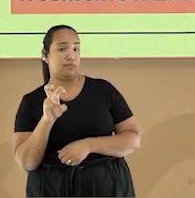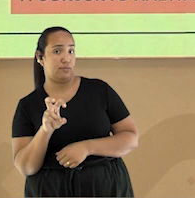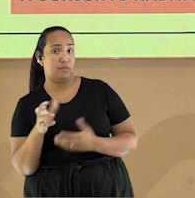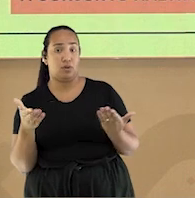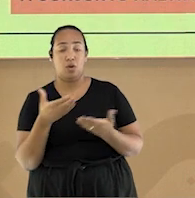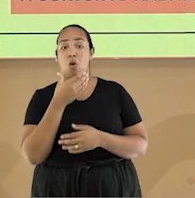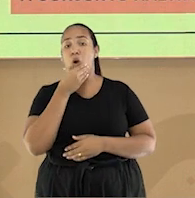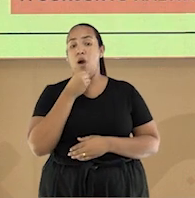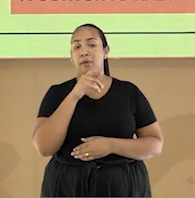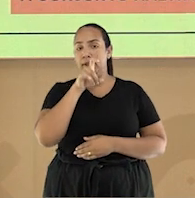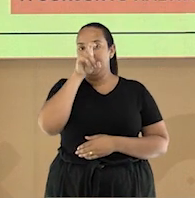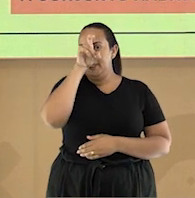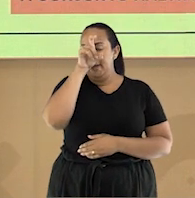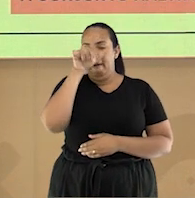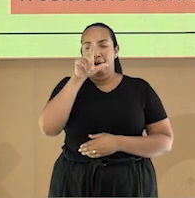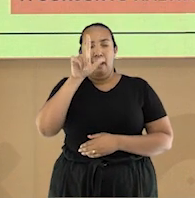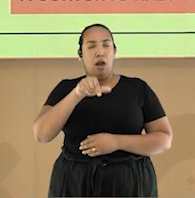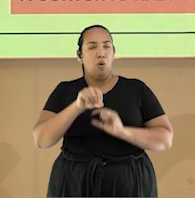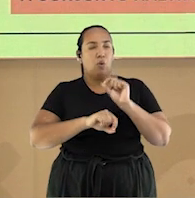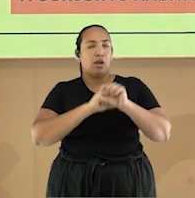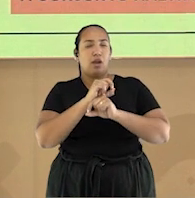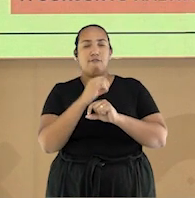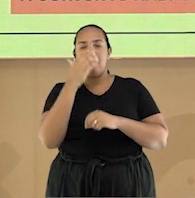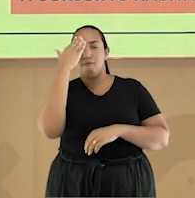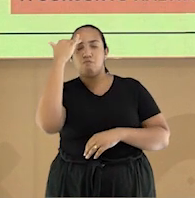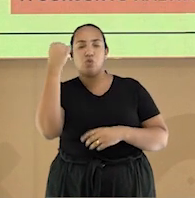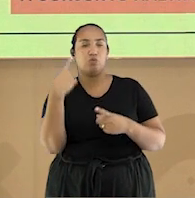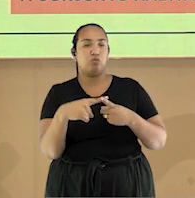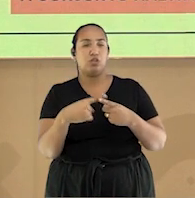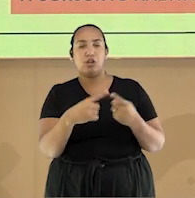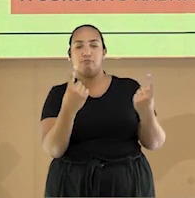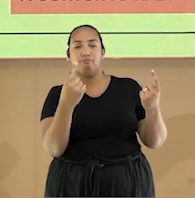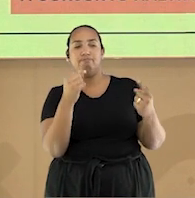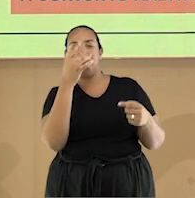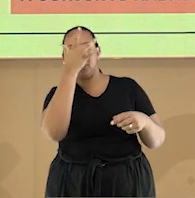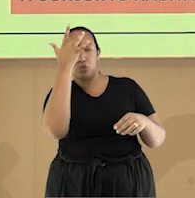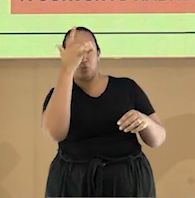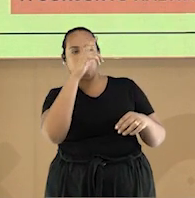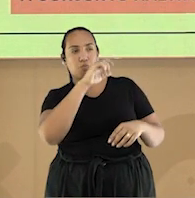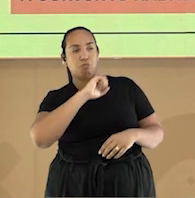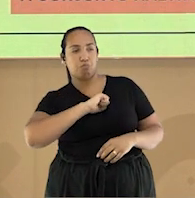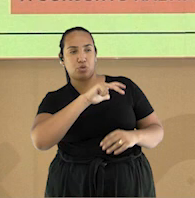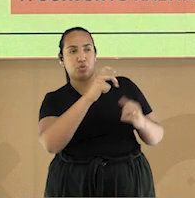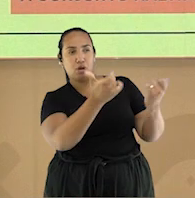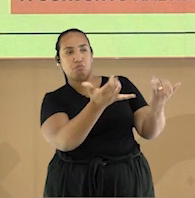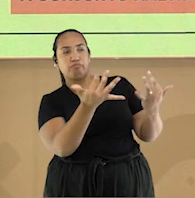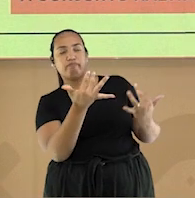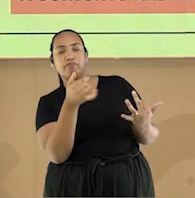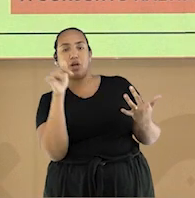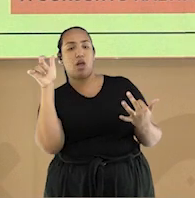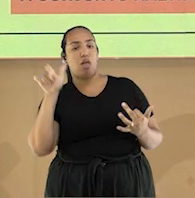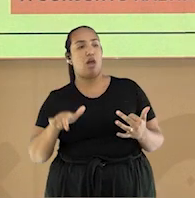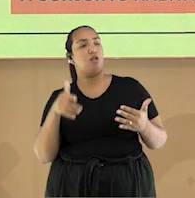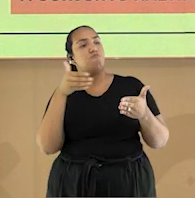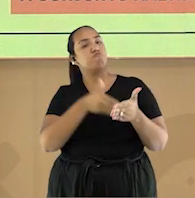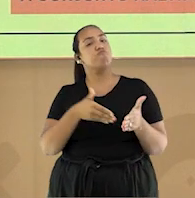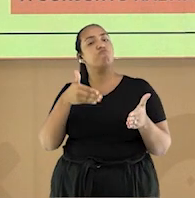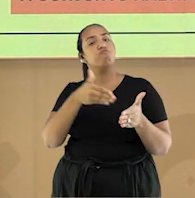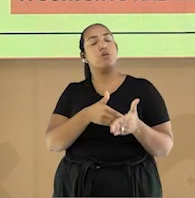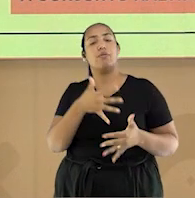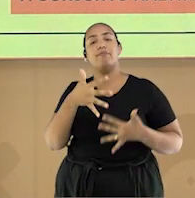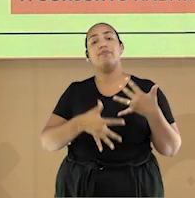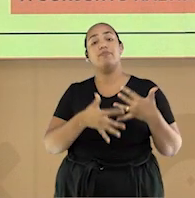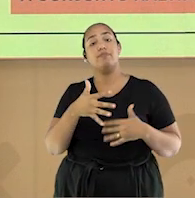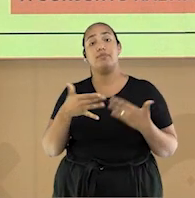ganha notoriedade ao defender o quilombo do ataque das tropas portuguesas. Nessa batalha sangrenta, demonstrou